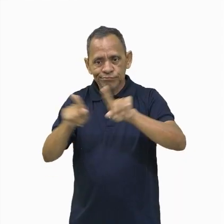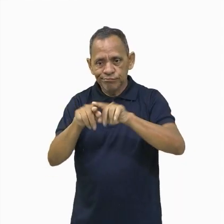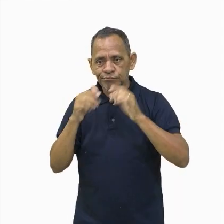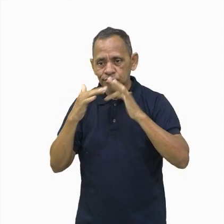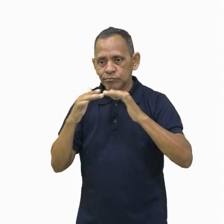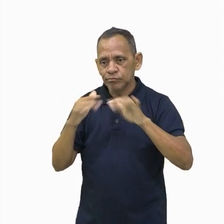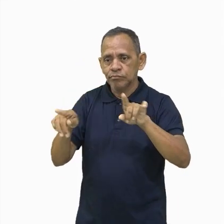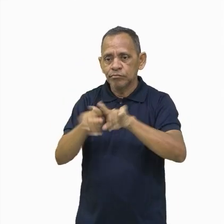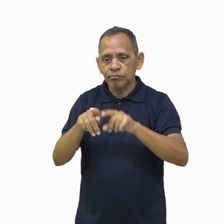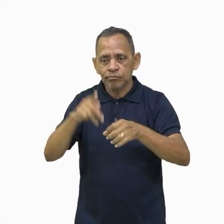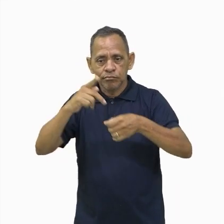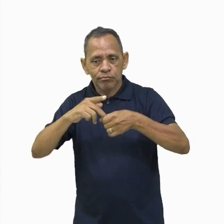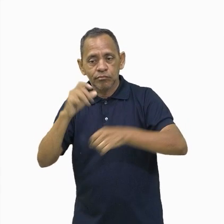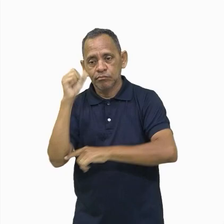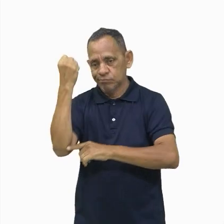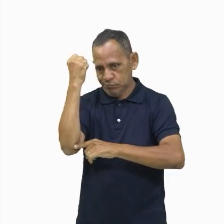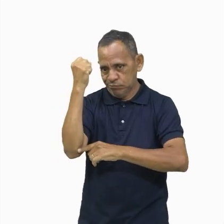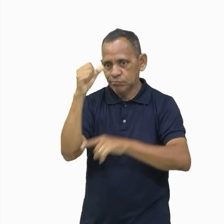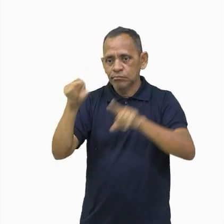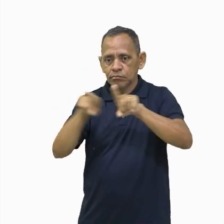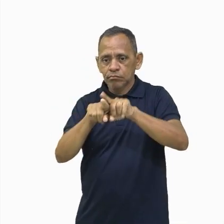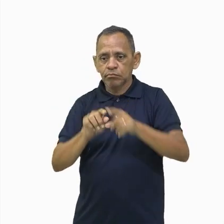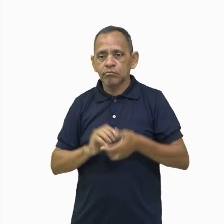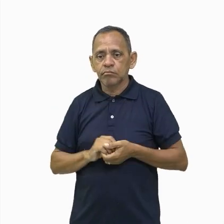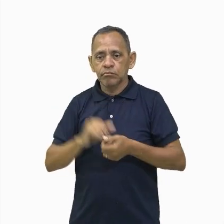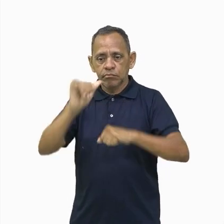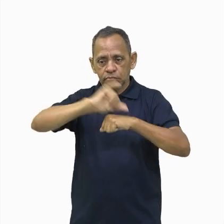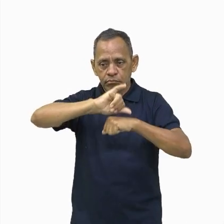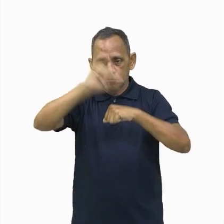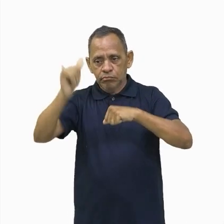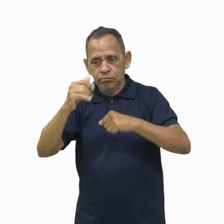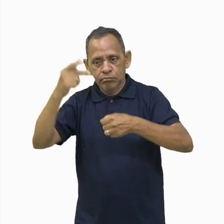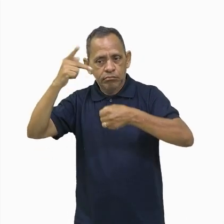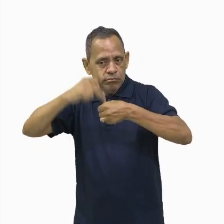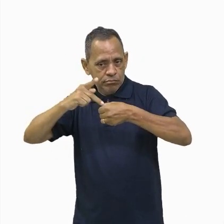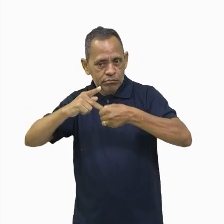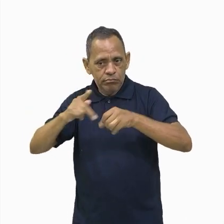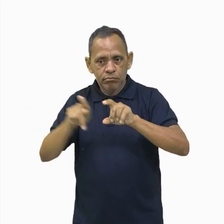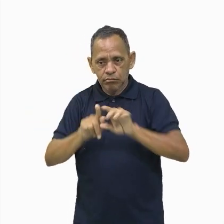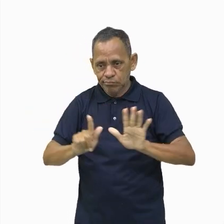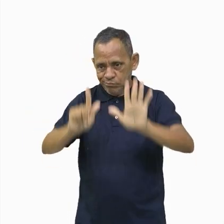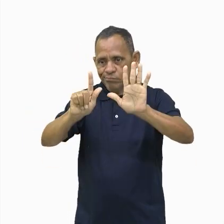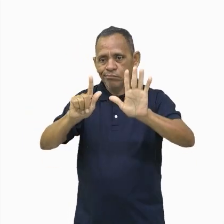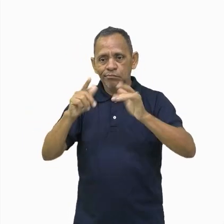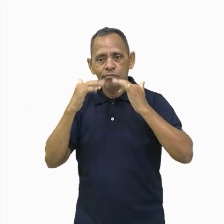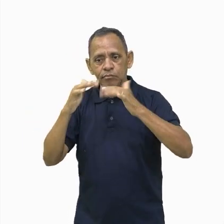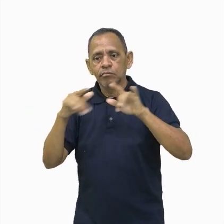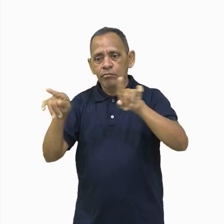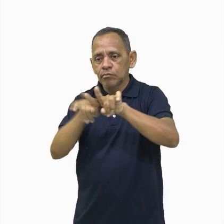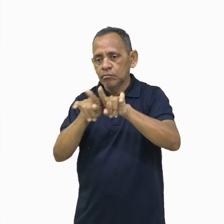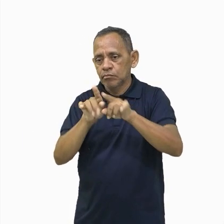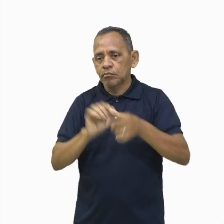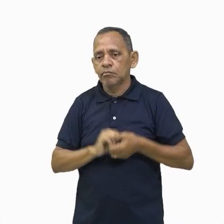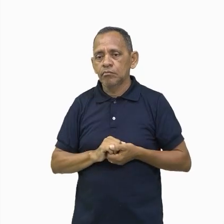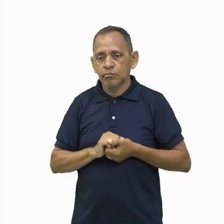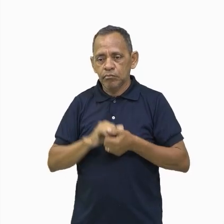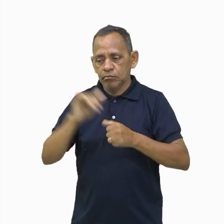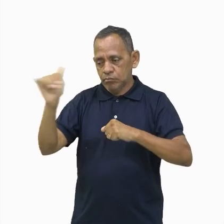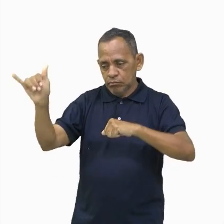Argentina. A Argentina, gente, exporta petróleo e gás natural também e acaba